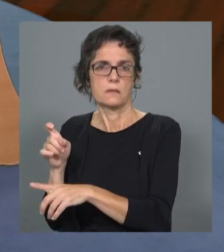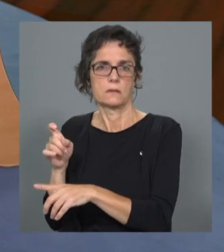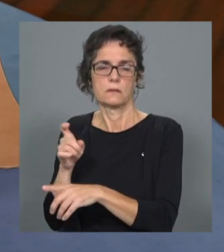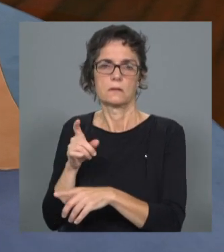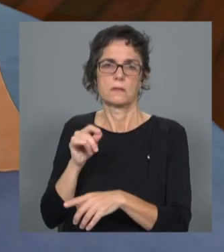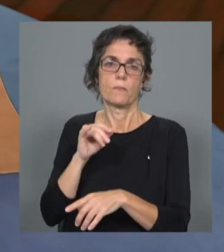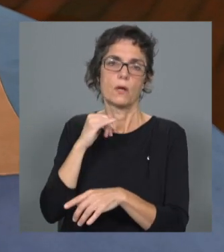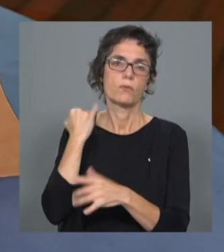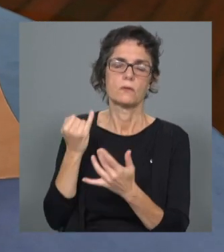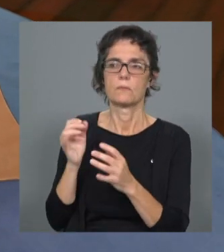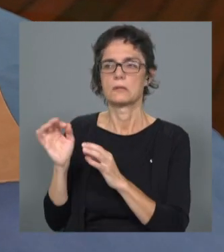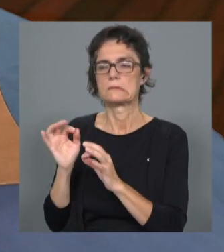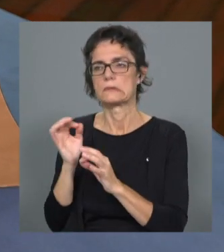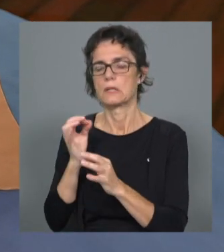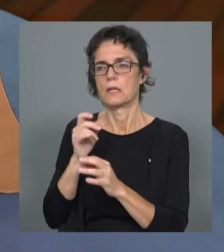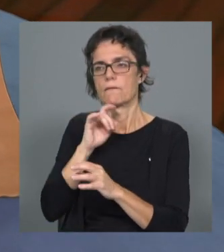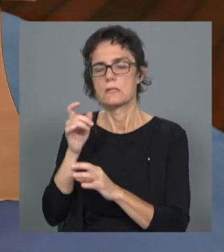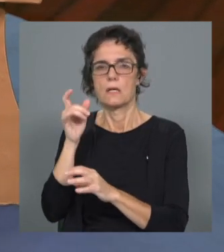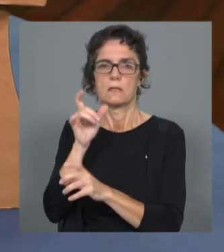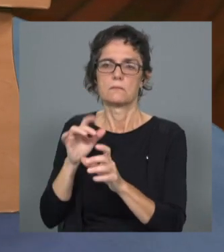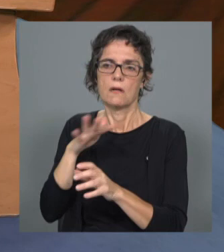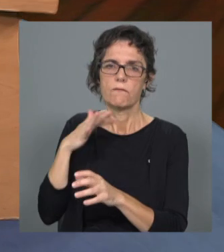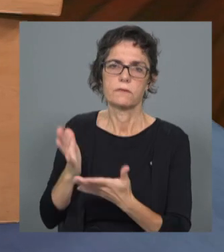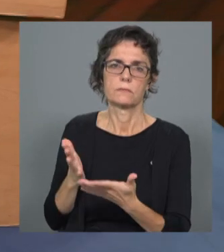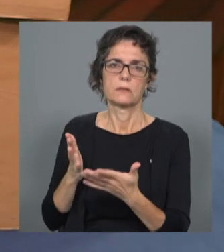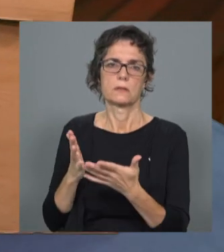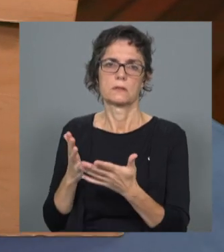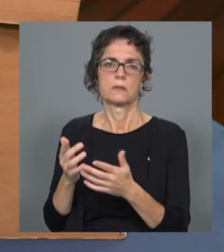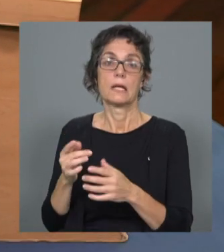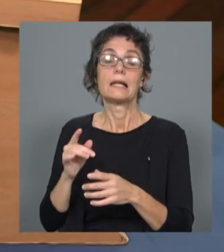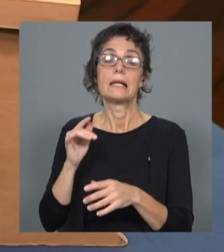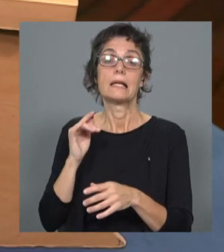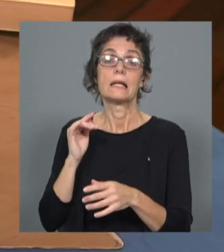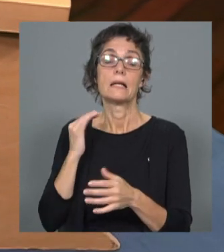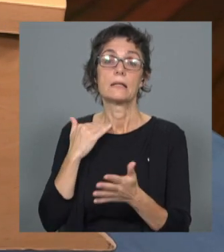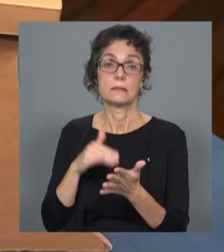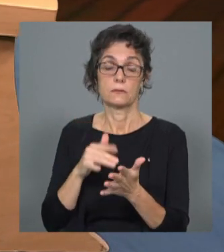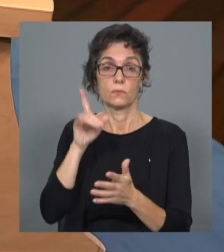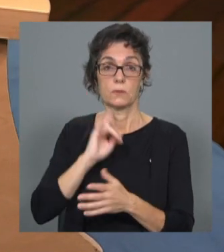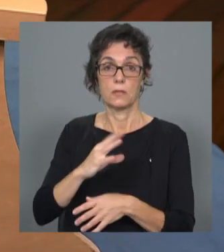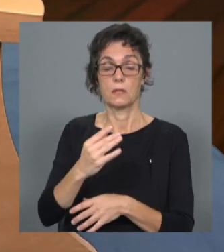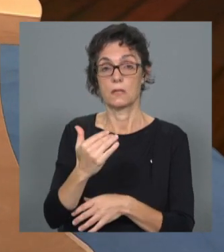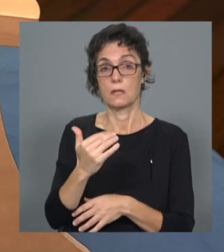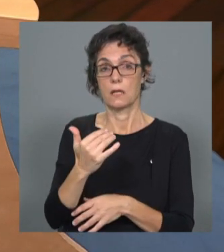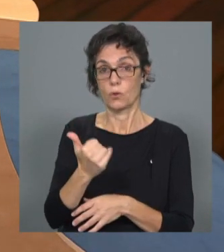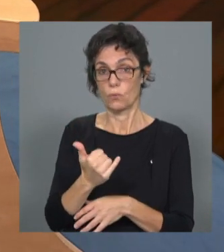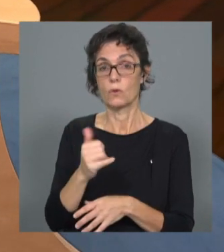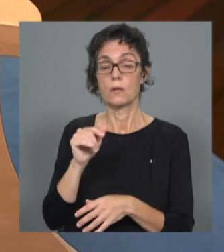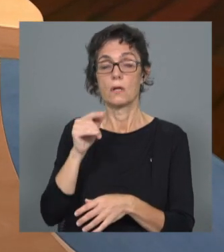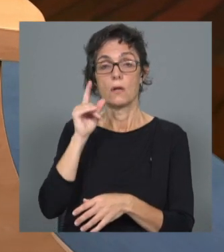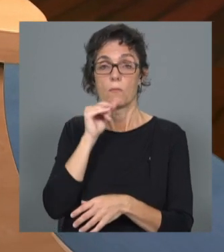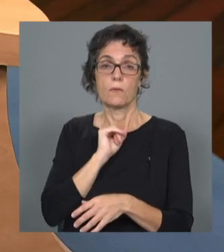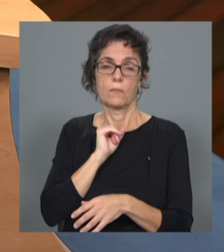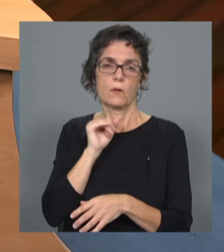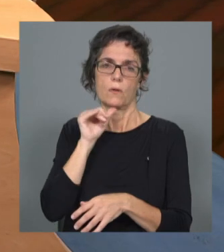para ir preparando as pessoas, não é? E na segunda-feira, dia 2, o meu pai faleceu. Infelizmente confirmou-se de facto a gravidade